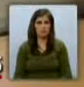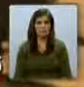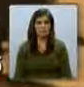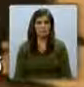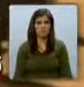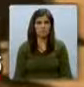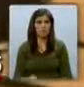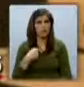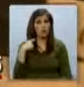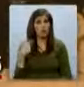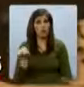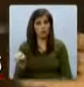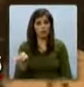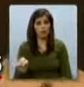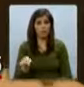Tenho aqui